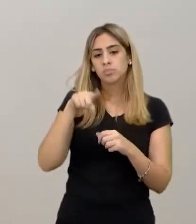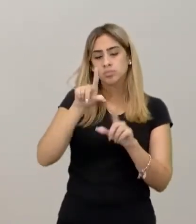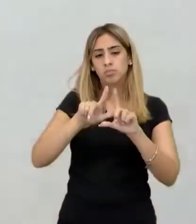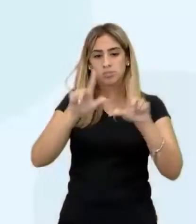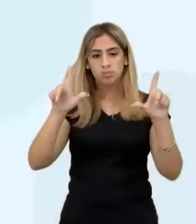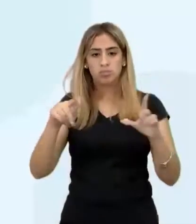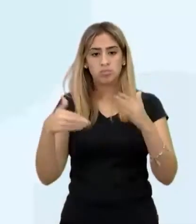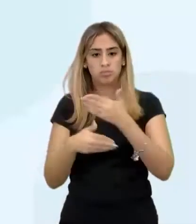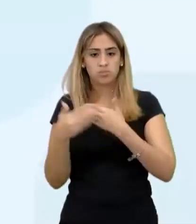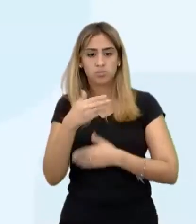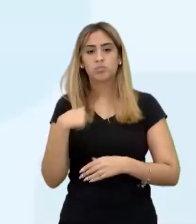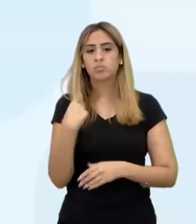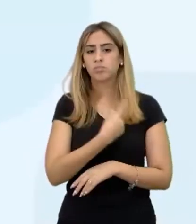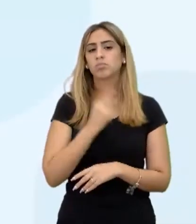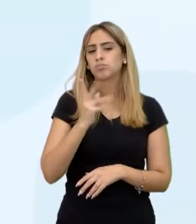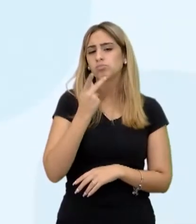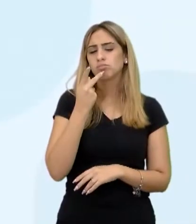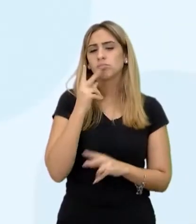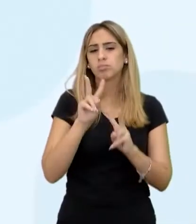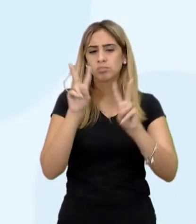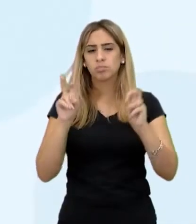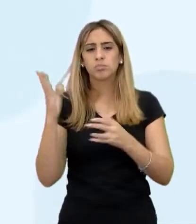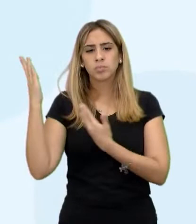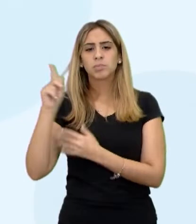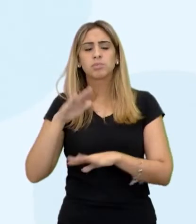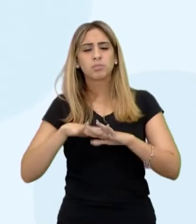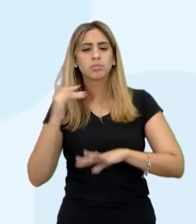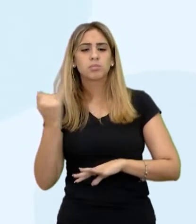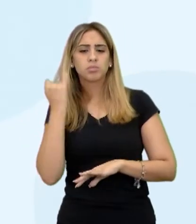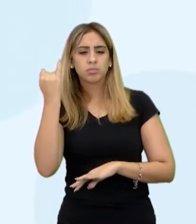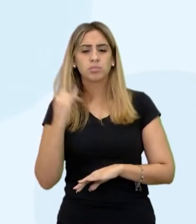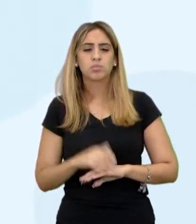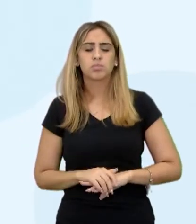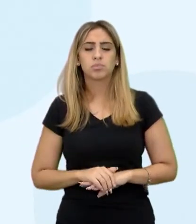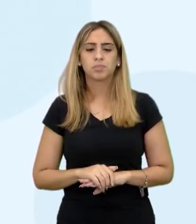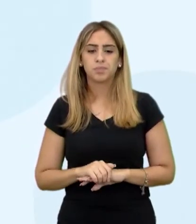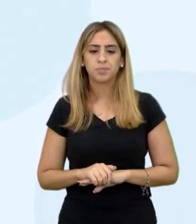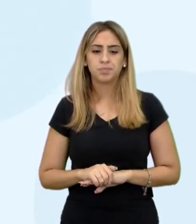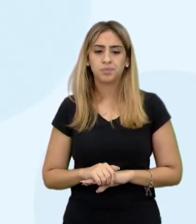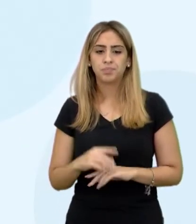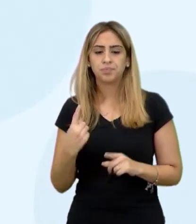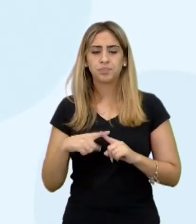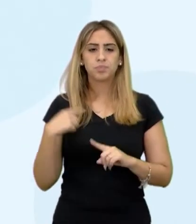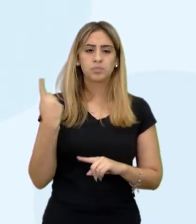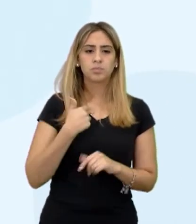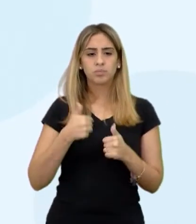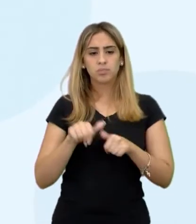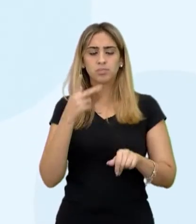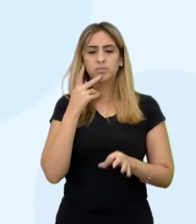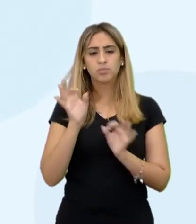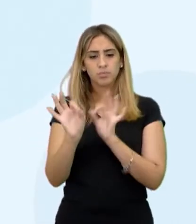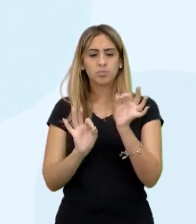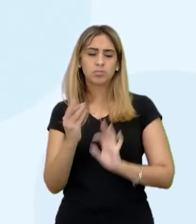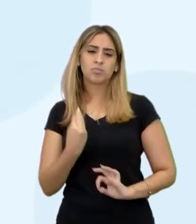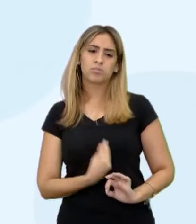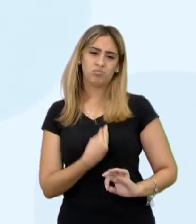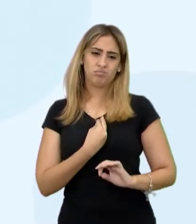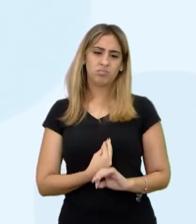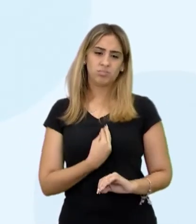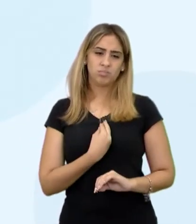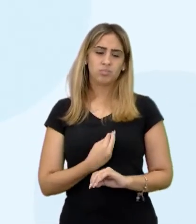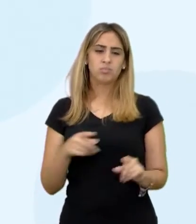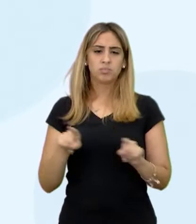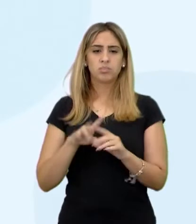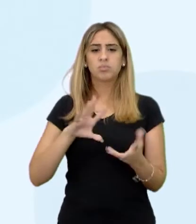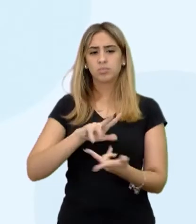tela, porque a gente já falou disso, mas é importante, né? Eu até vou deixar aí para vocês, porque nós estamos falando muito de projeto de vida